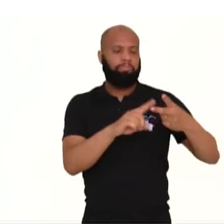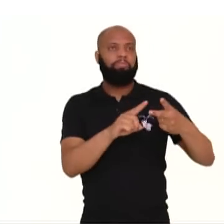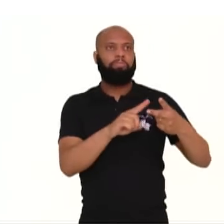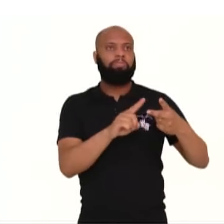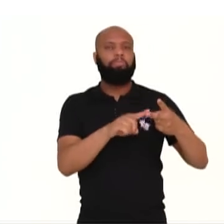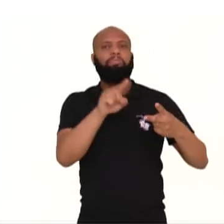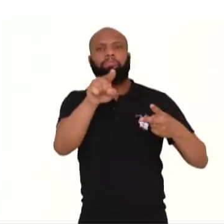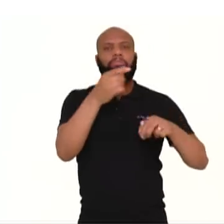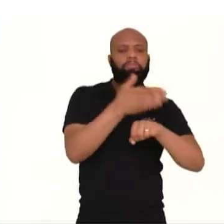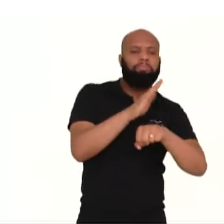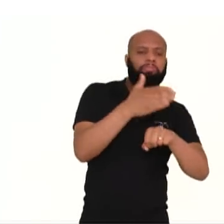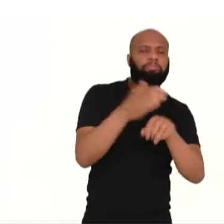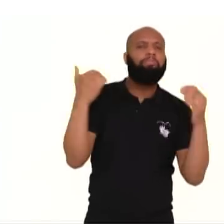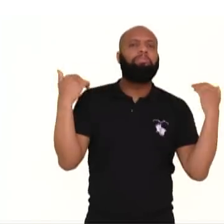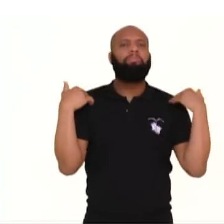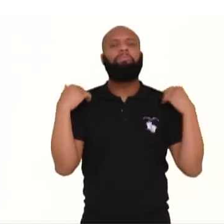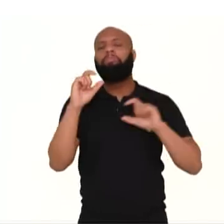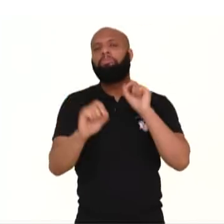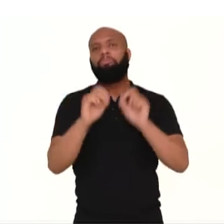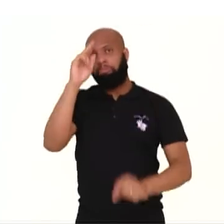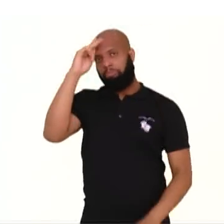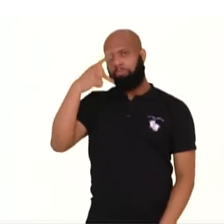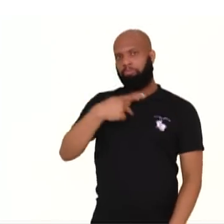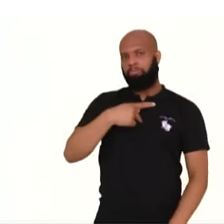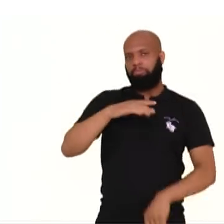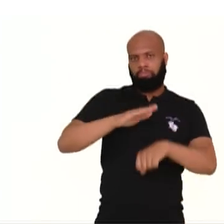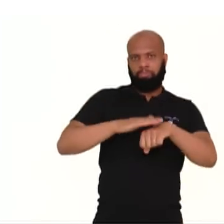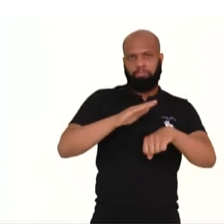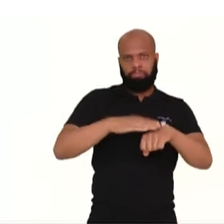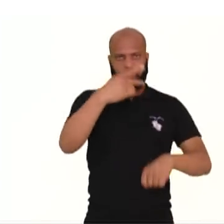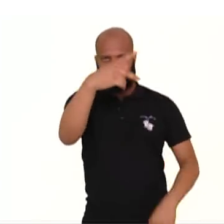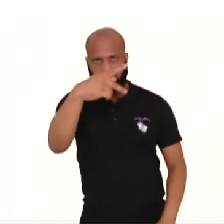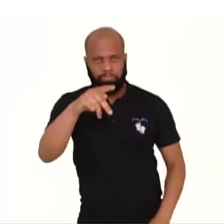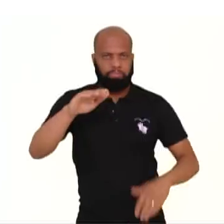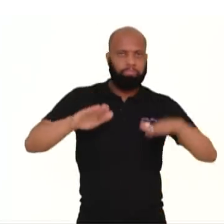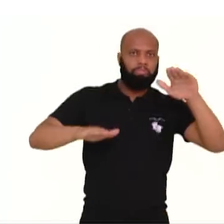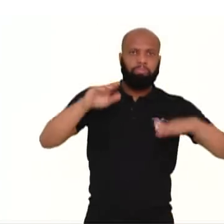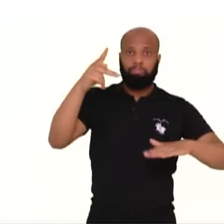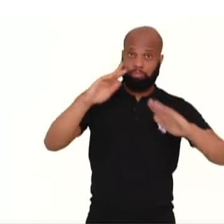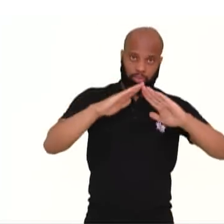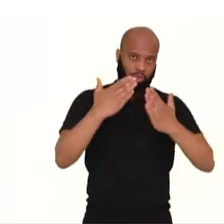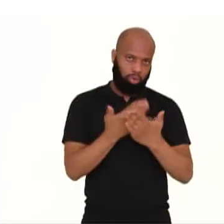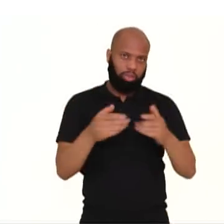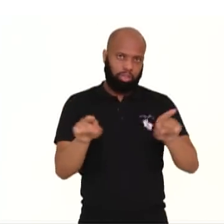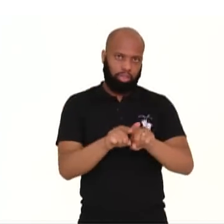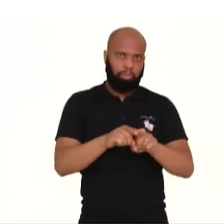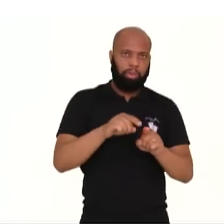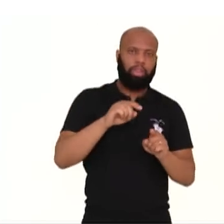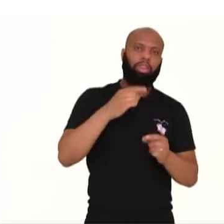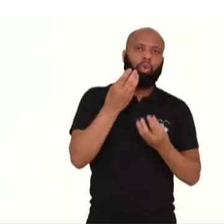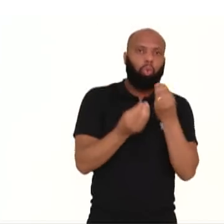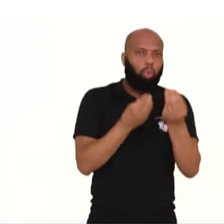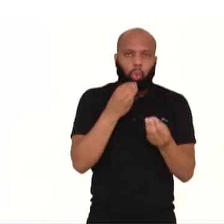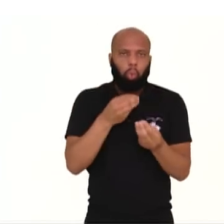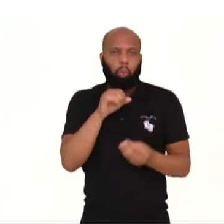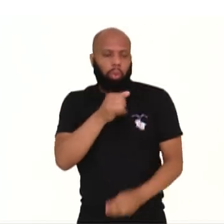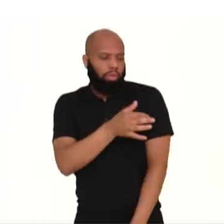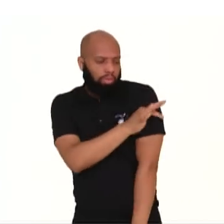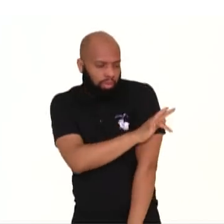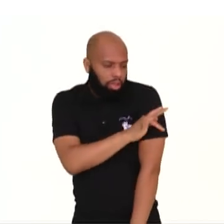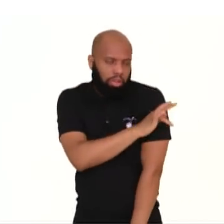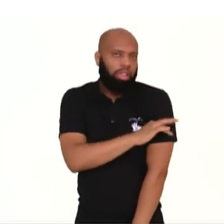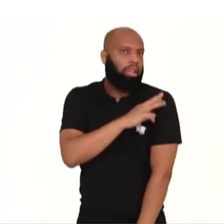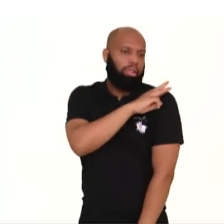esportivas que você pratica em educação física? Claro, uma resposta pessoal conforme a tua escola, conforme o bimestre e conforme se você está no ensino